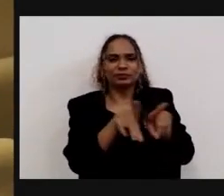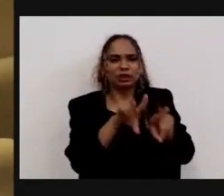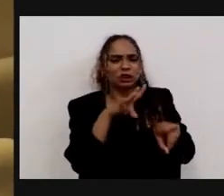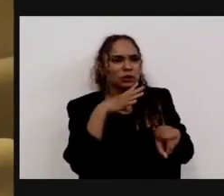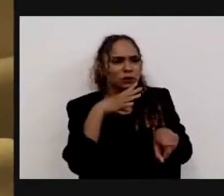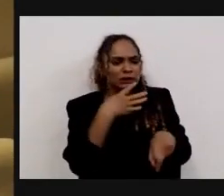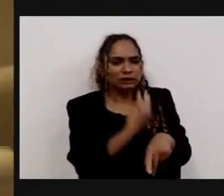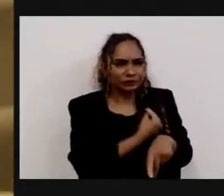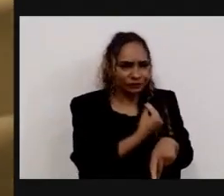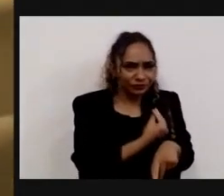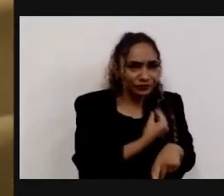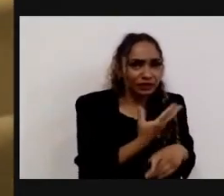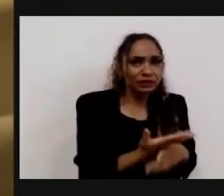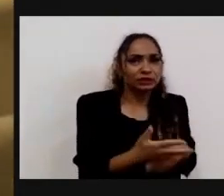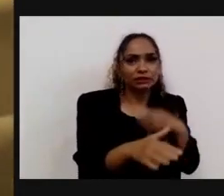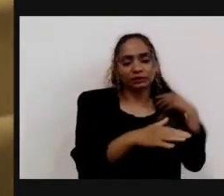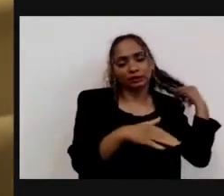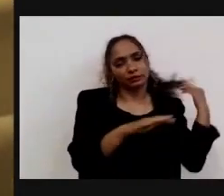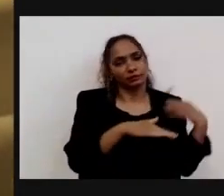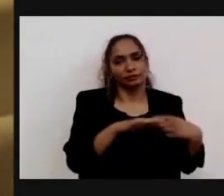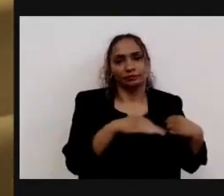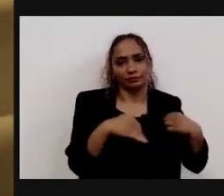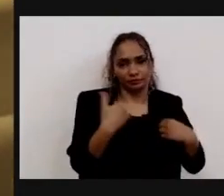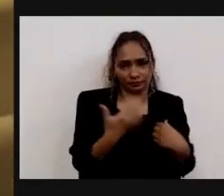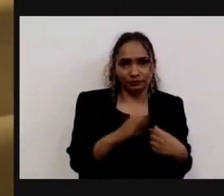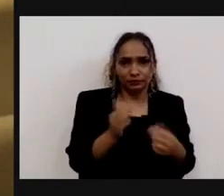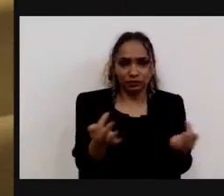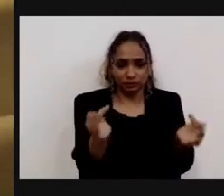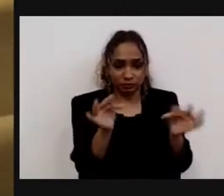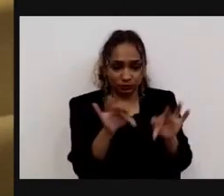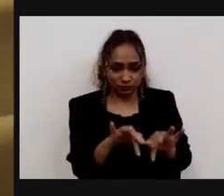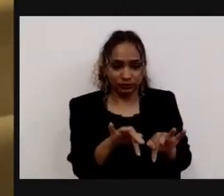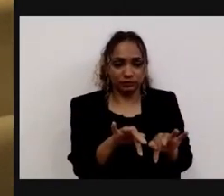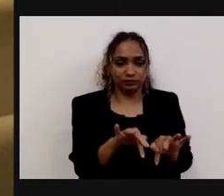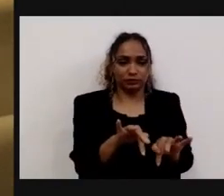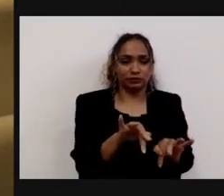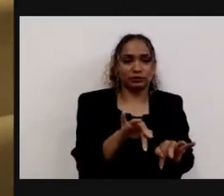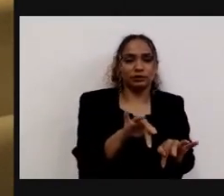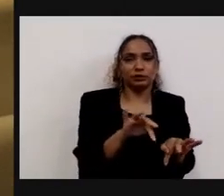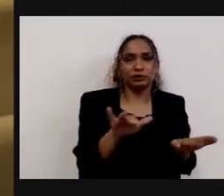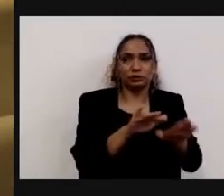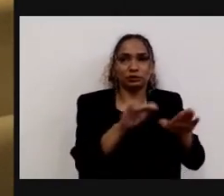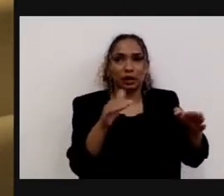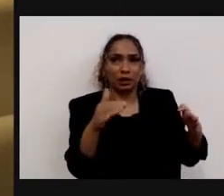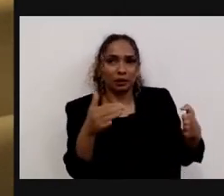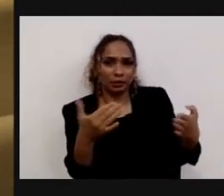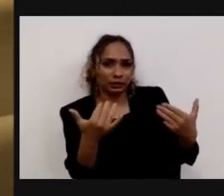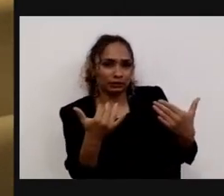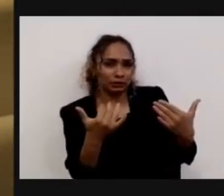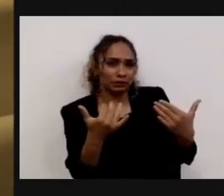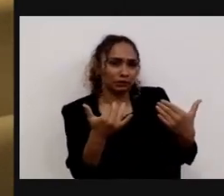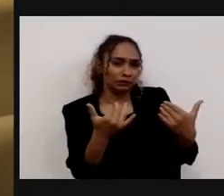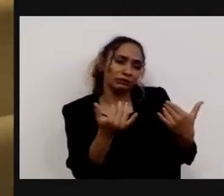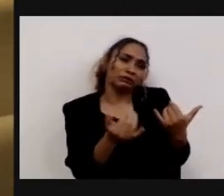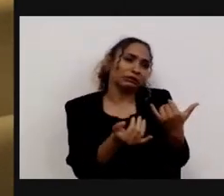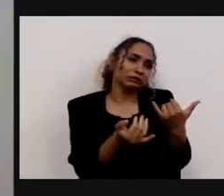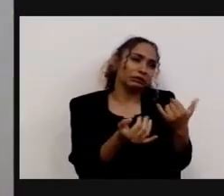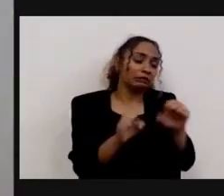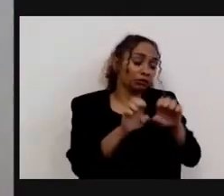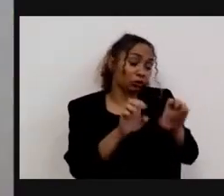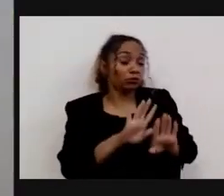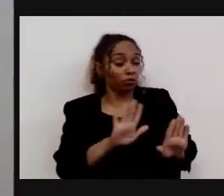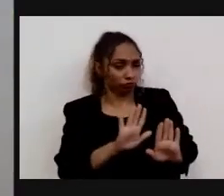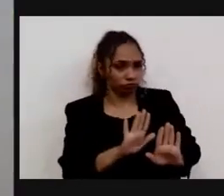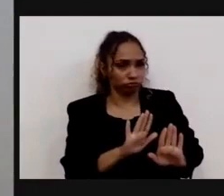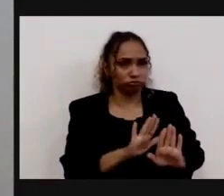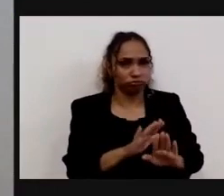a vida como ela é nessa área então para a gente encerrar numa mesa um pouco mais informal para a gente tem uma discussão